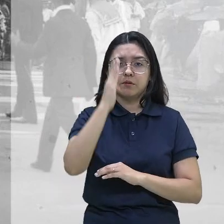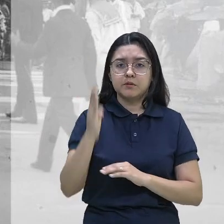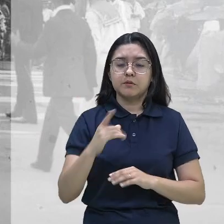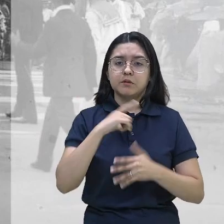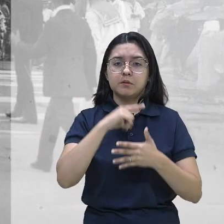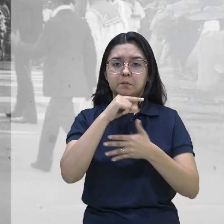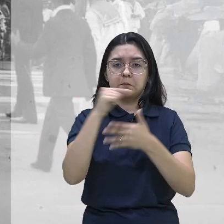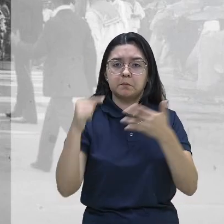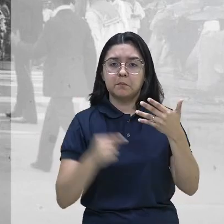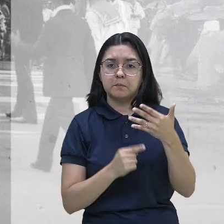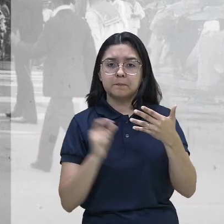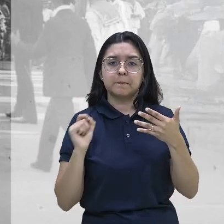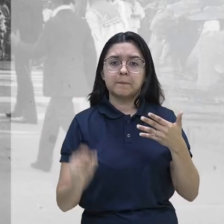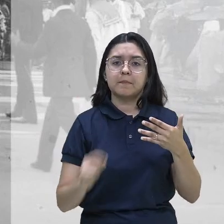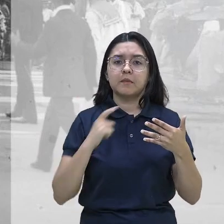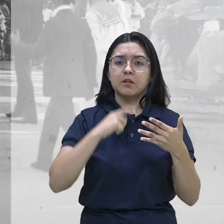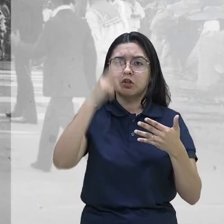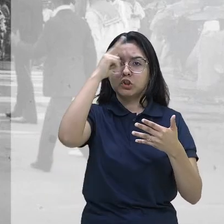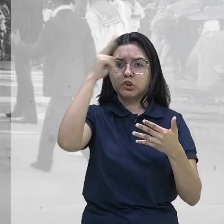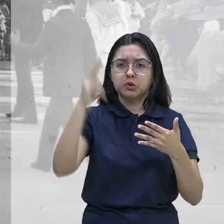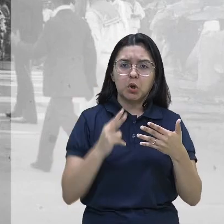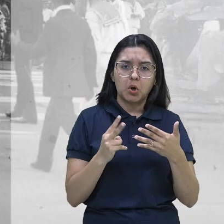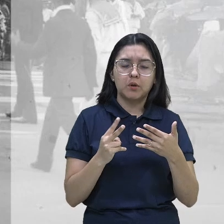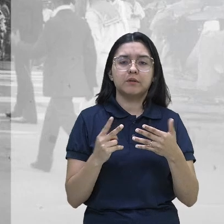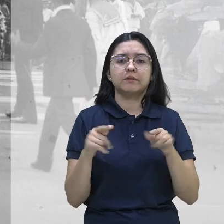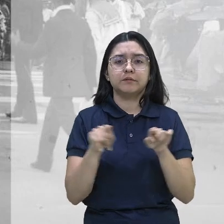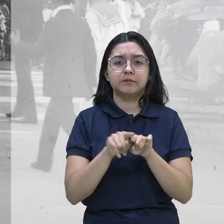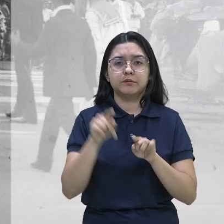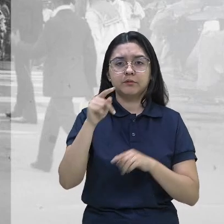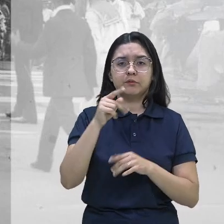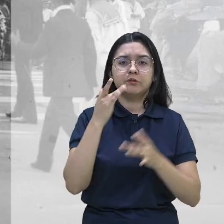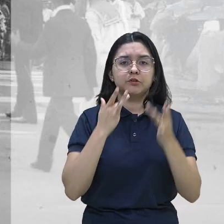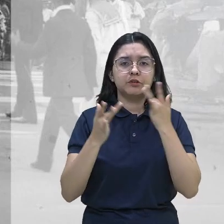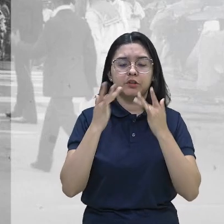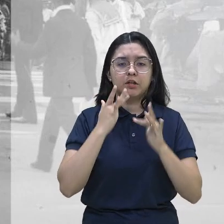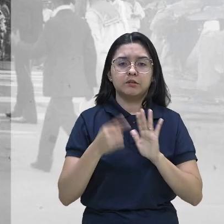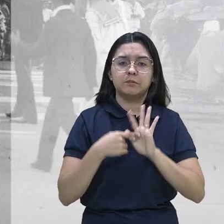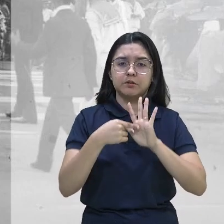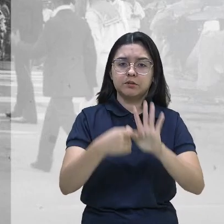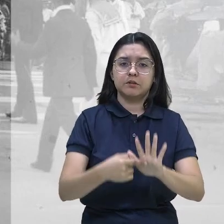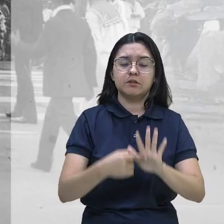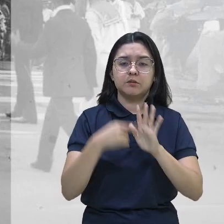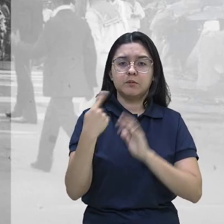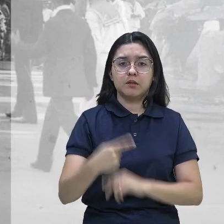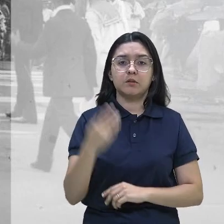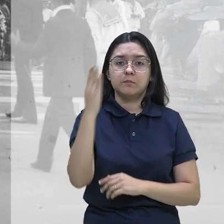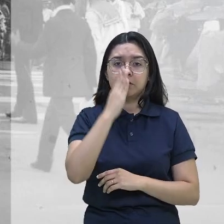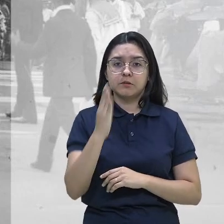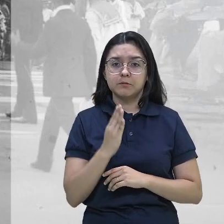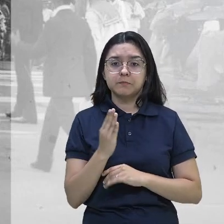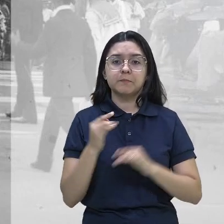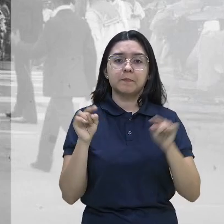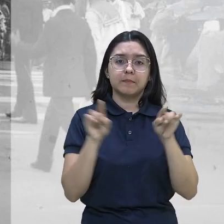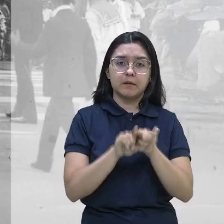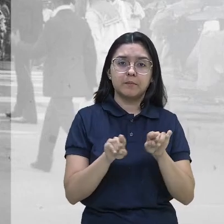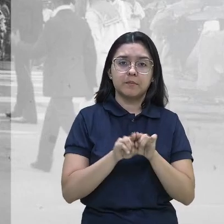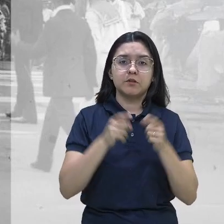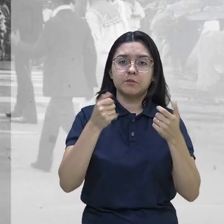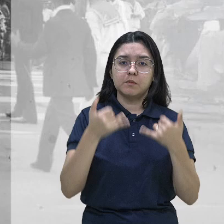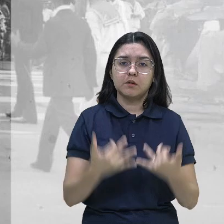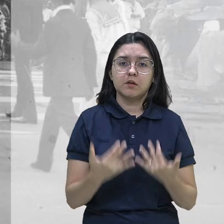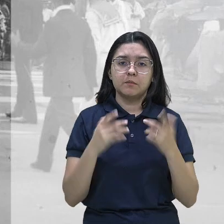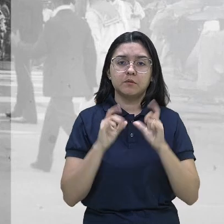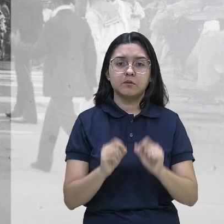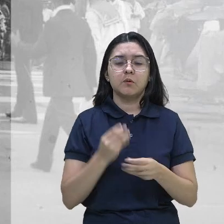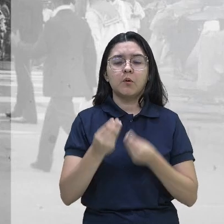elementos da história do teatro enquanto ação cênica no Brasil. Certo? E a gente conversou sobre como esse